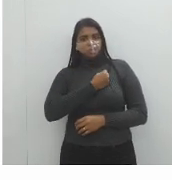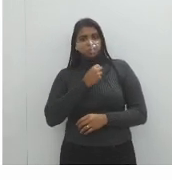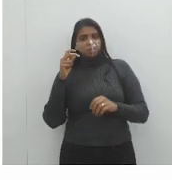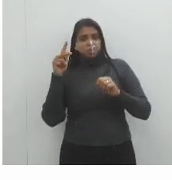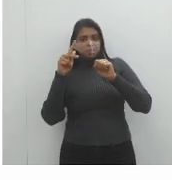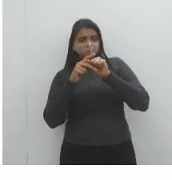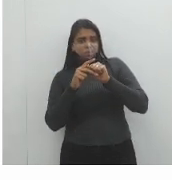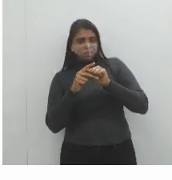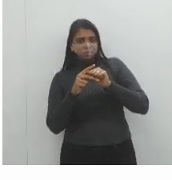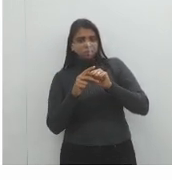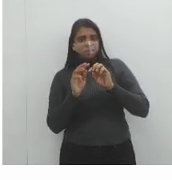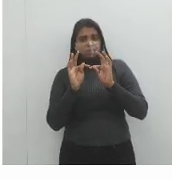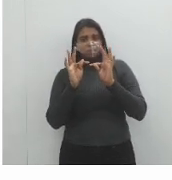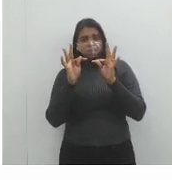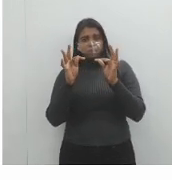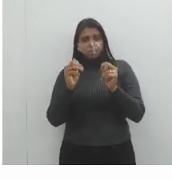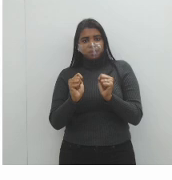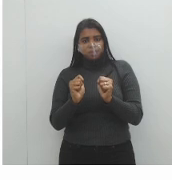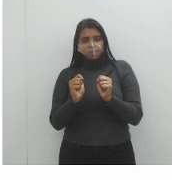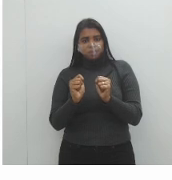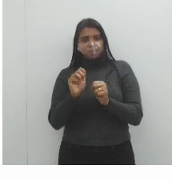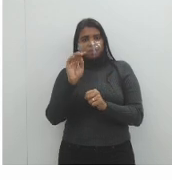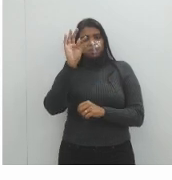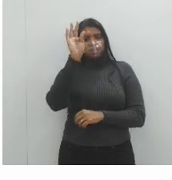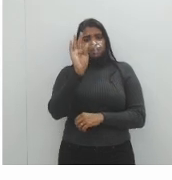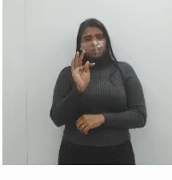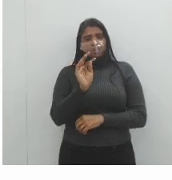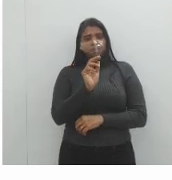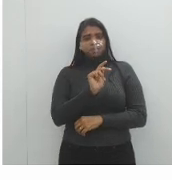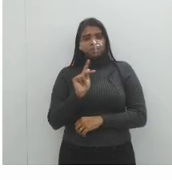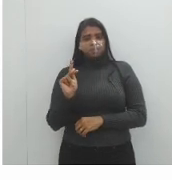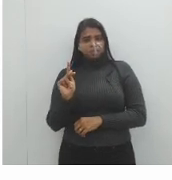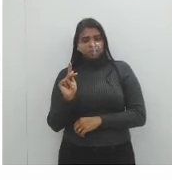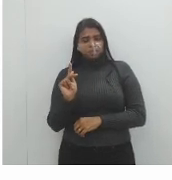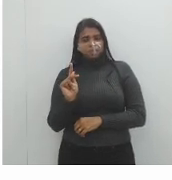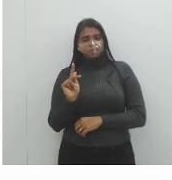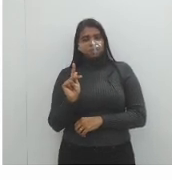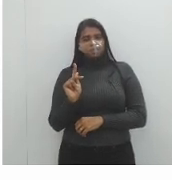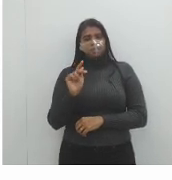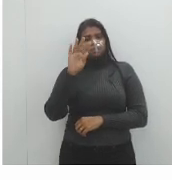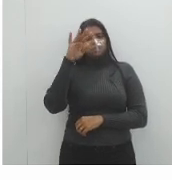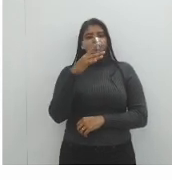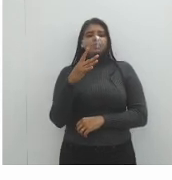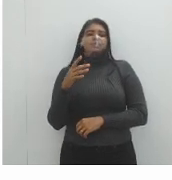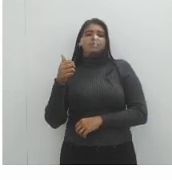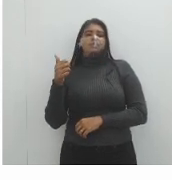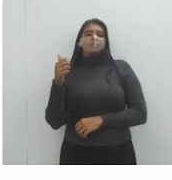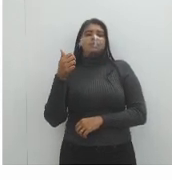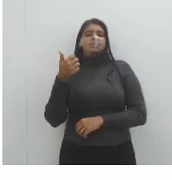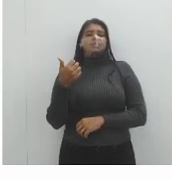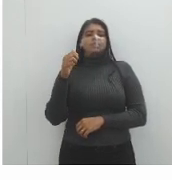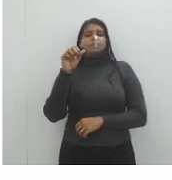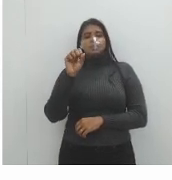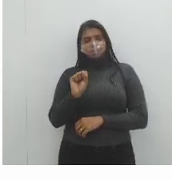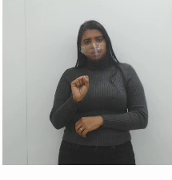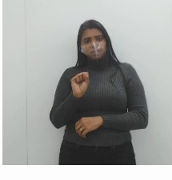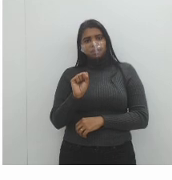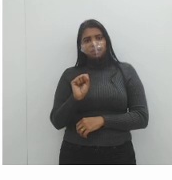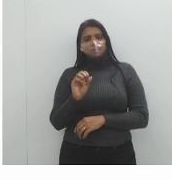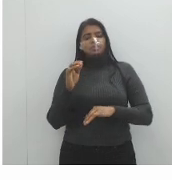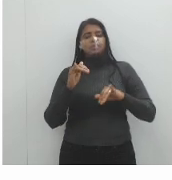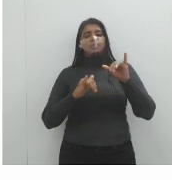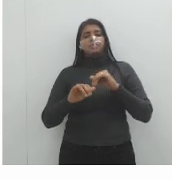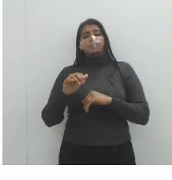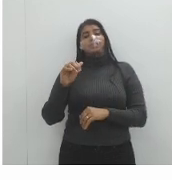prótons. No total, a tabela periódica ela possui cerca de 118 elementos químicos, sendo que